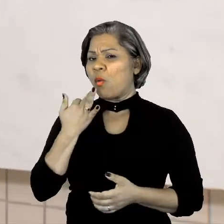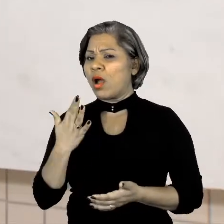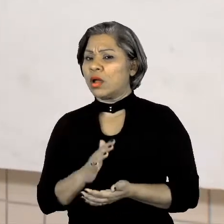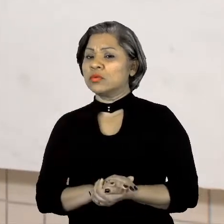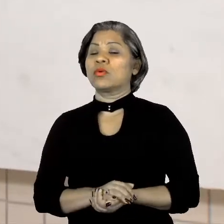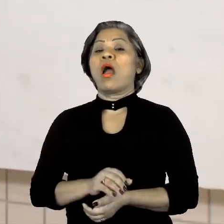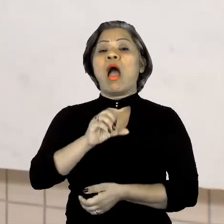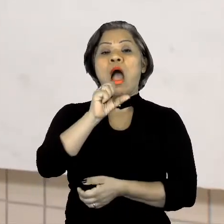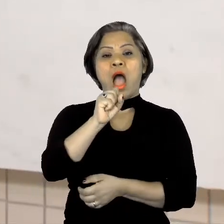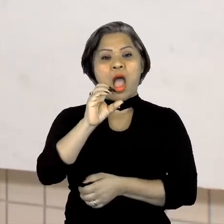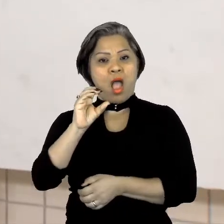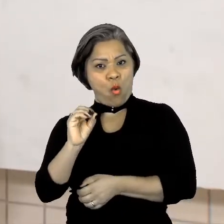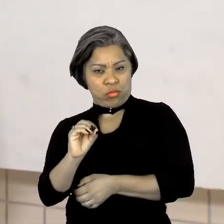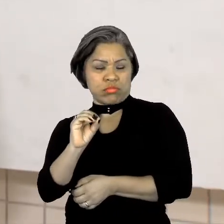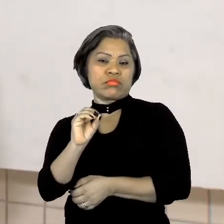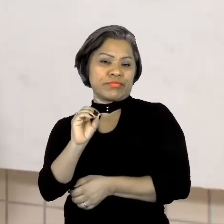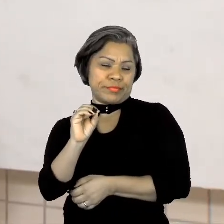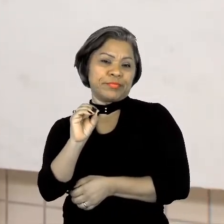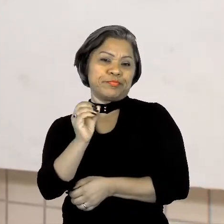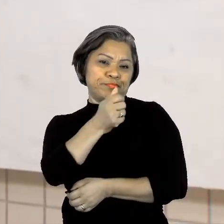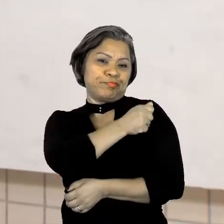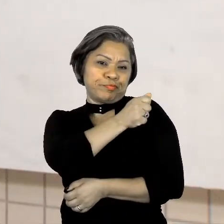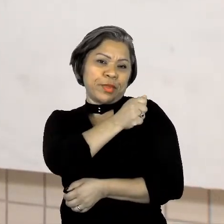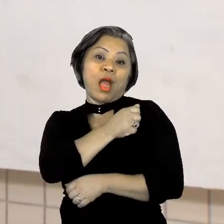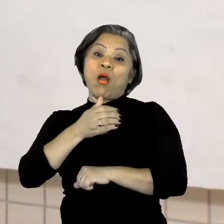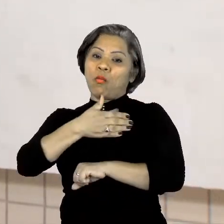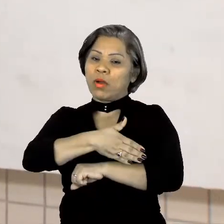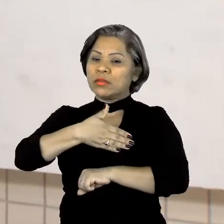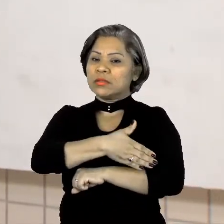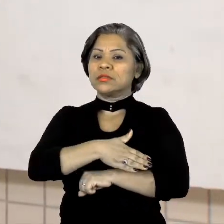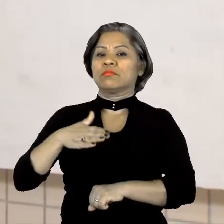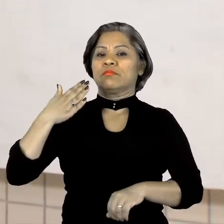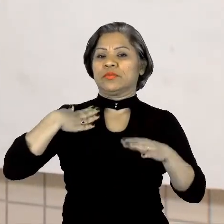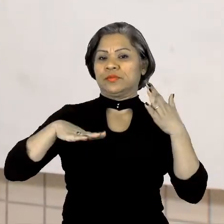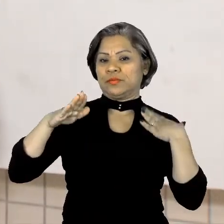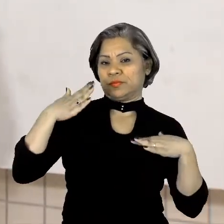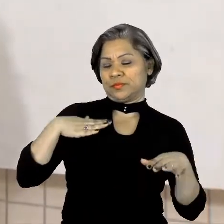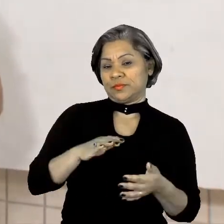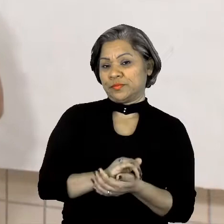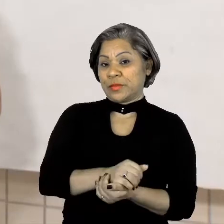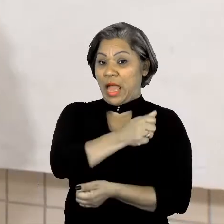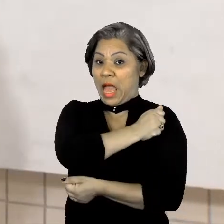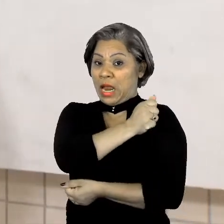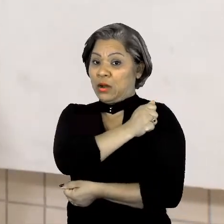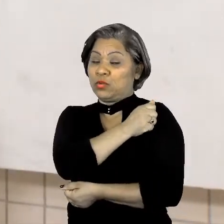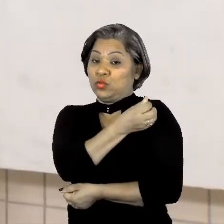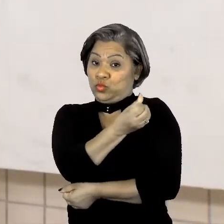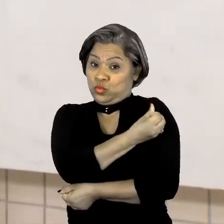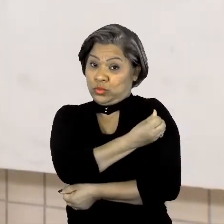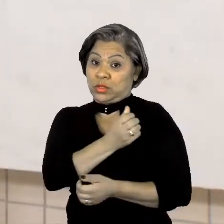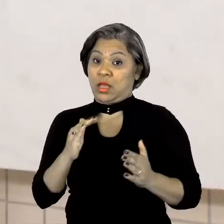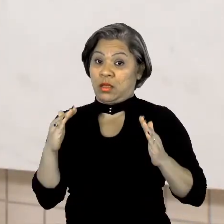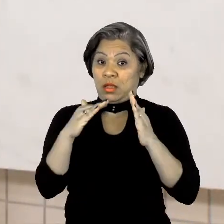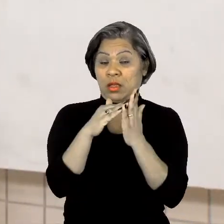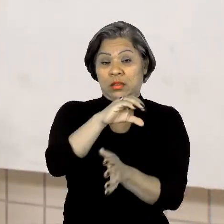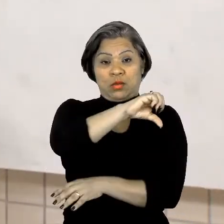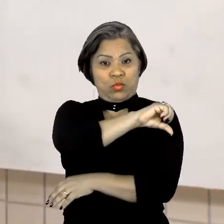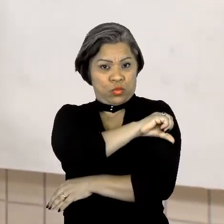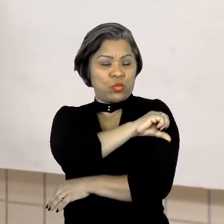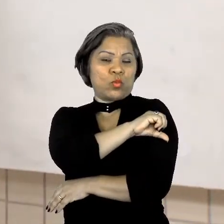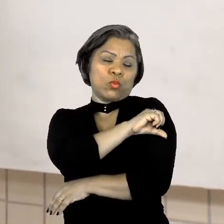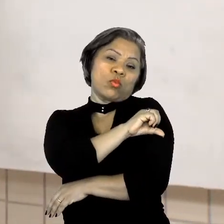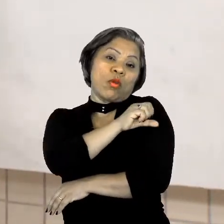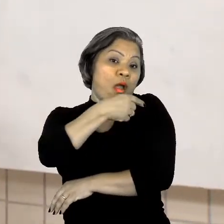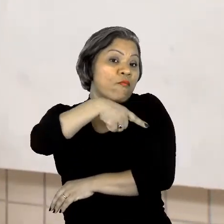80 alunos participaram desse passeio, alunos do 6º ao 9º ano foram conhecer a